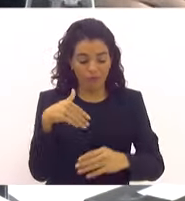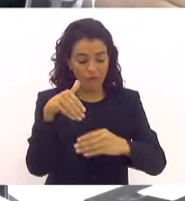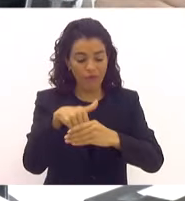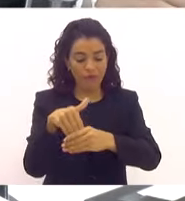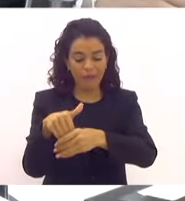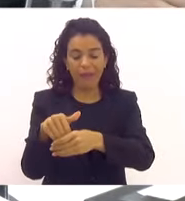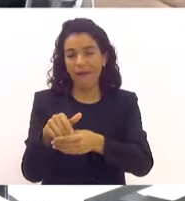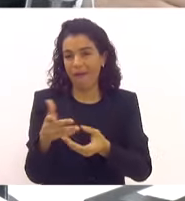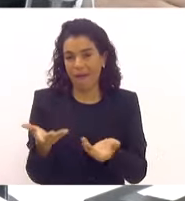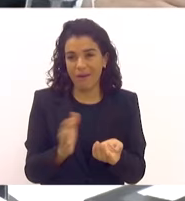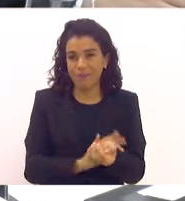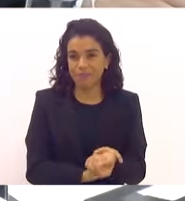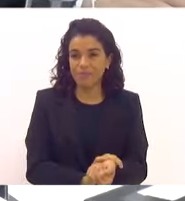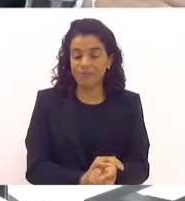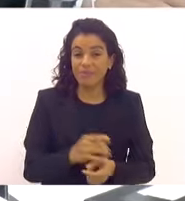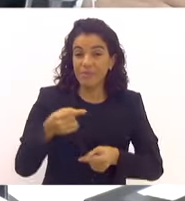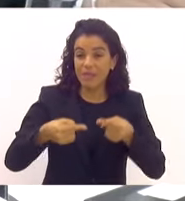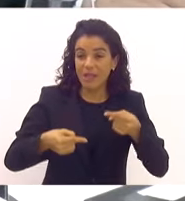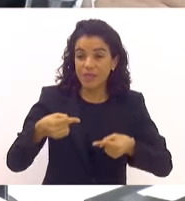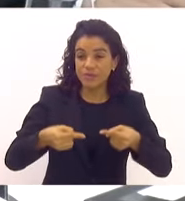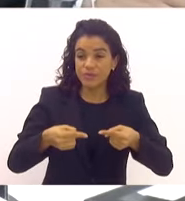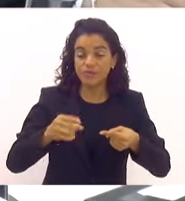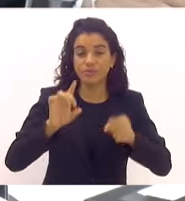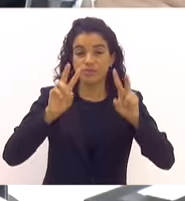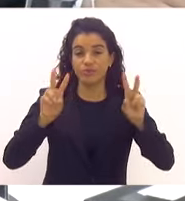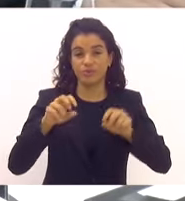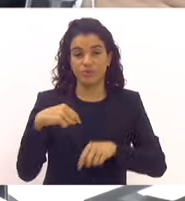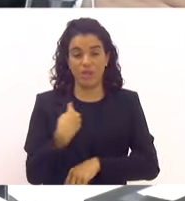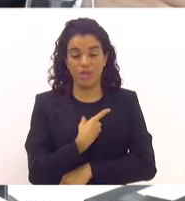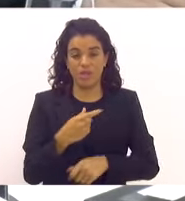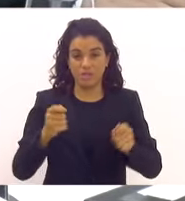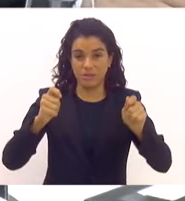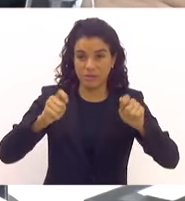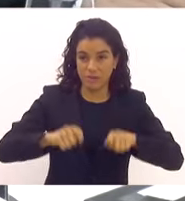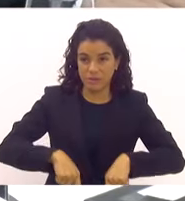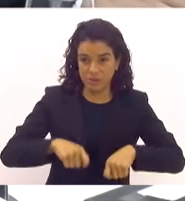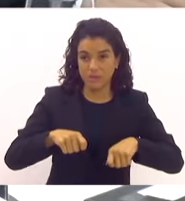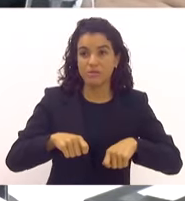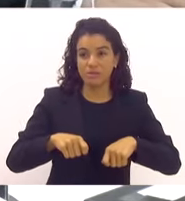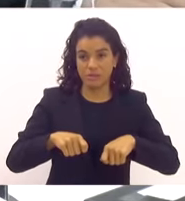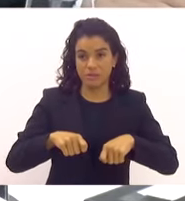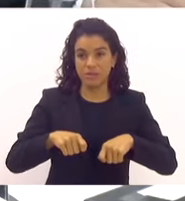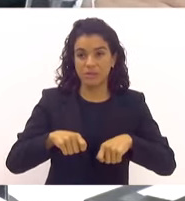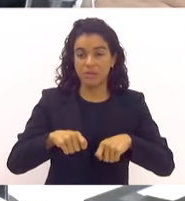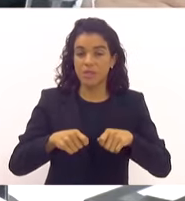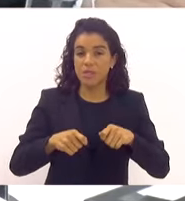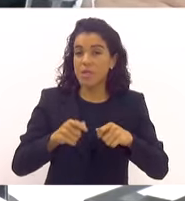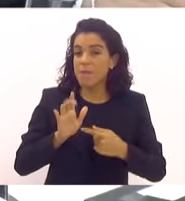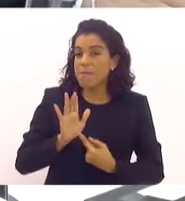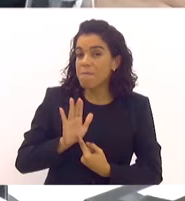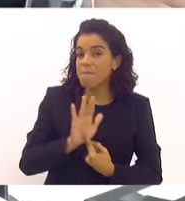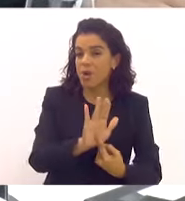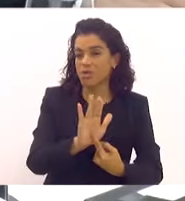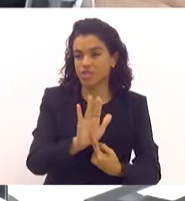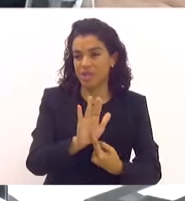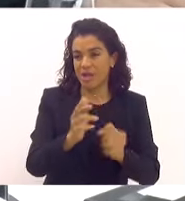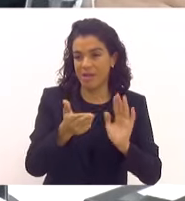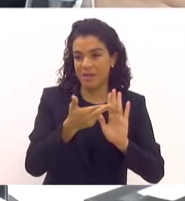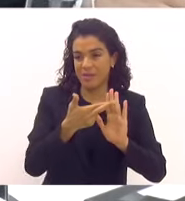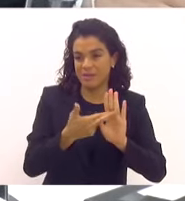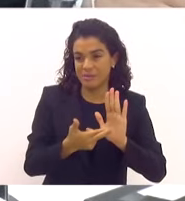não. A discussão aqui é sobre a nossa capacidade de apontar diretrizes. Se Vossa